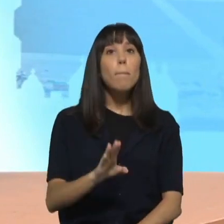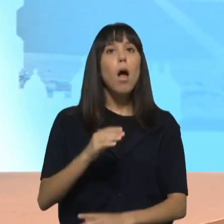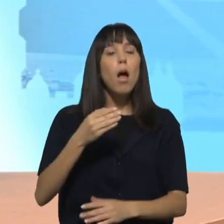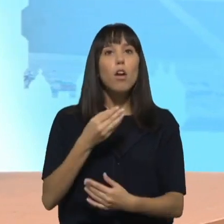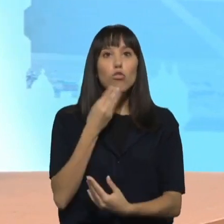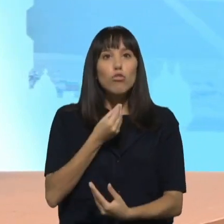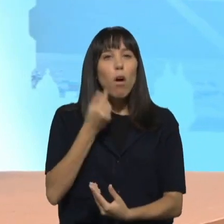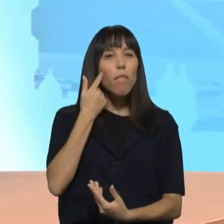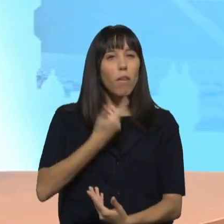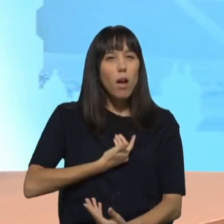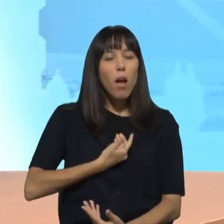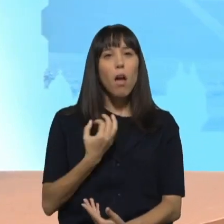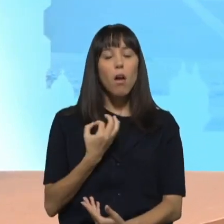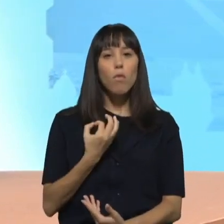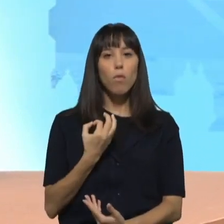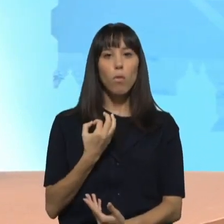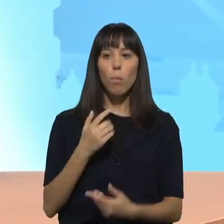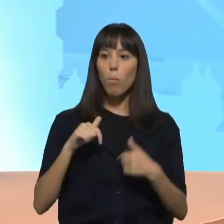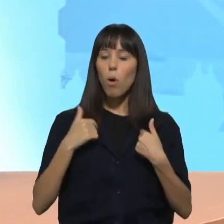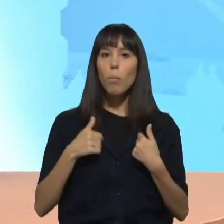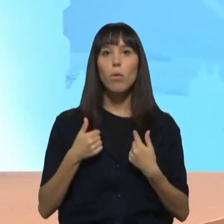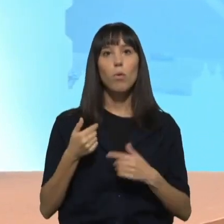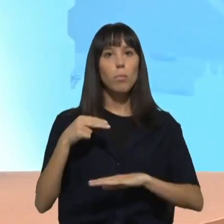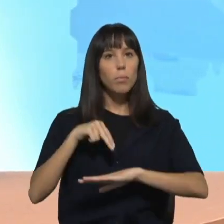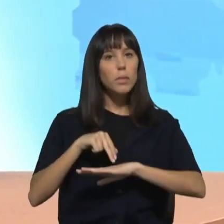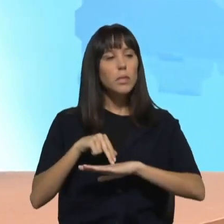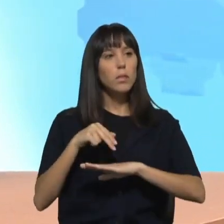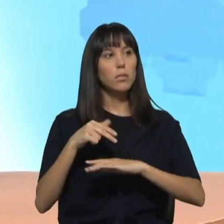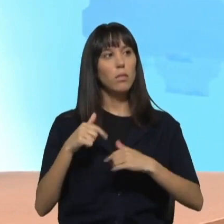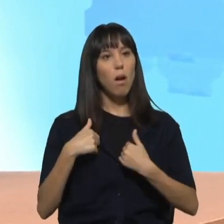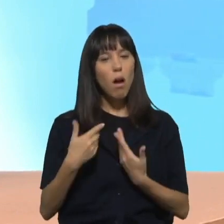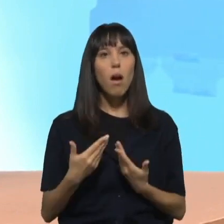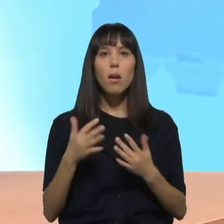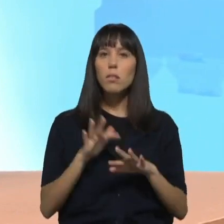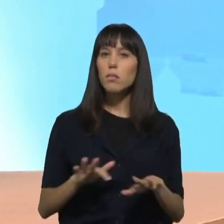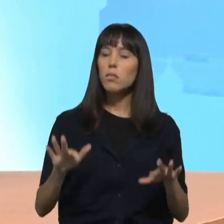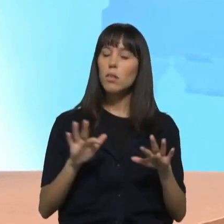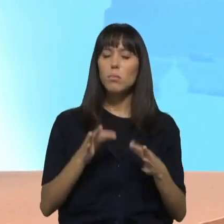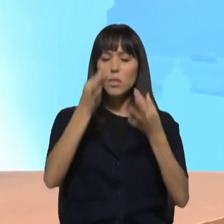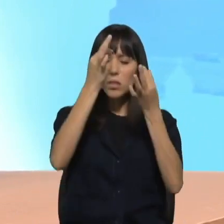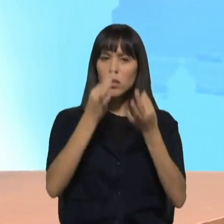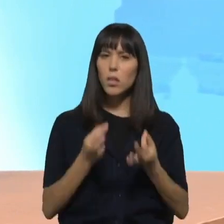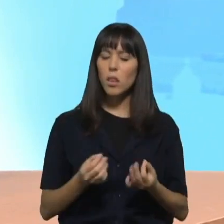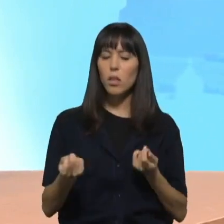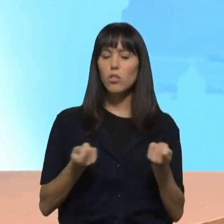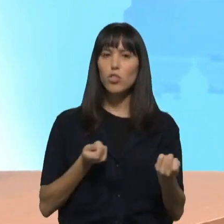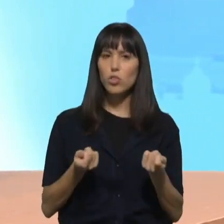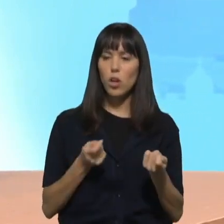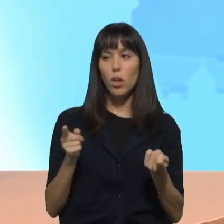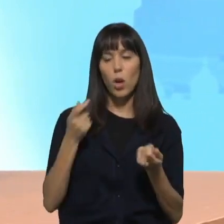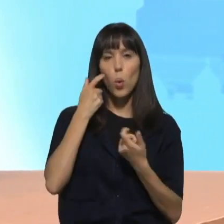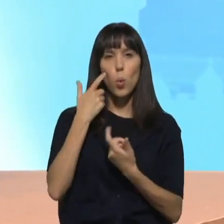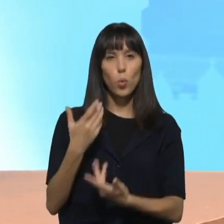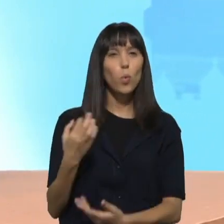foi marcando a sua presença com uma serenidade e uma seriedade que foi dando nas vistas. E, portanto, de